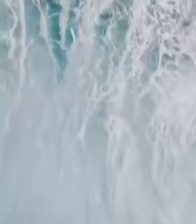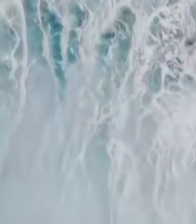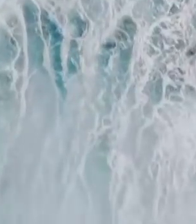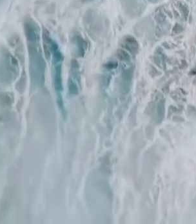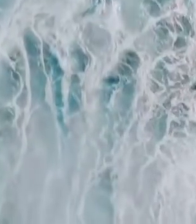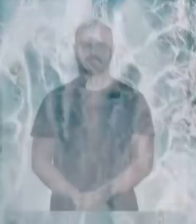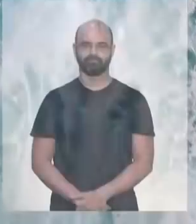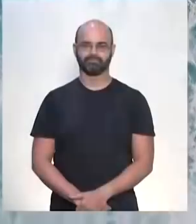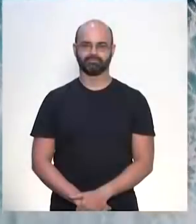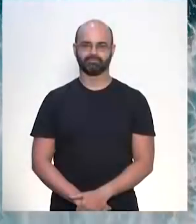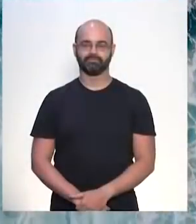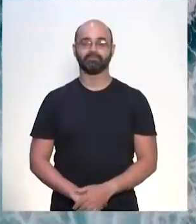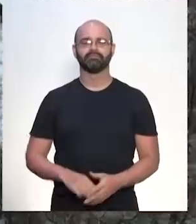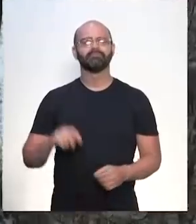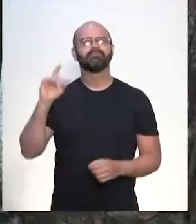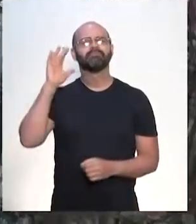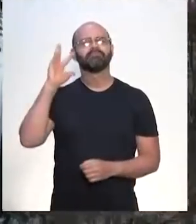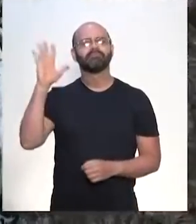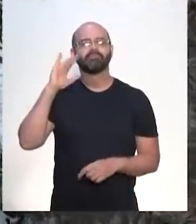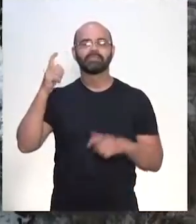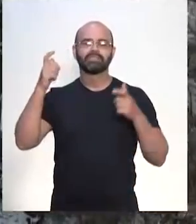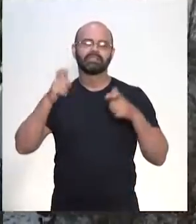Imagine um lugar no fim do mundo.